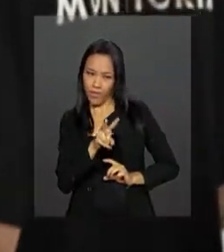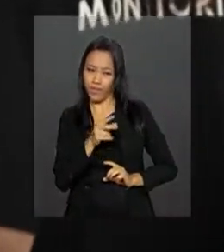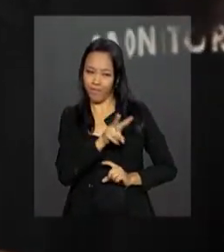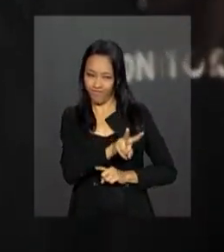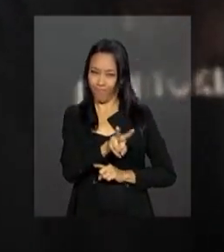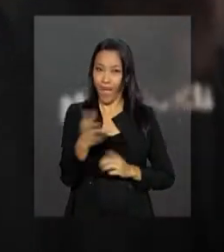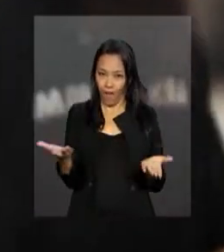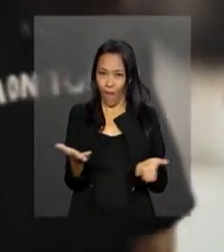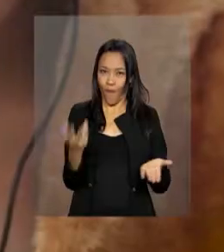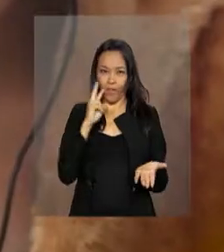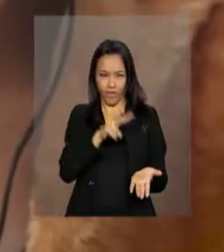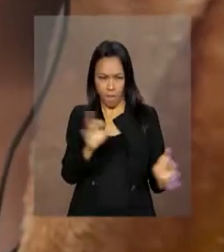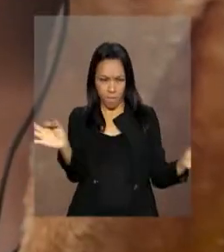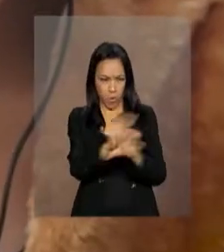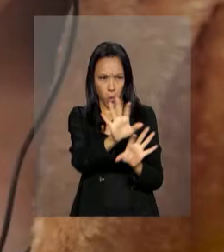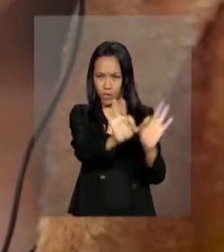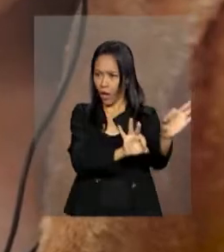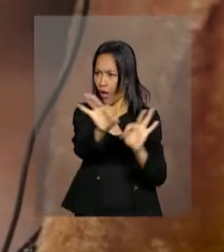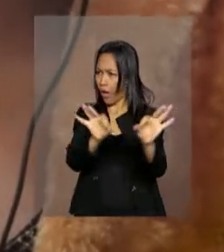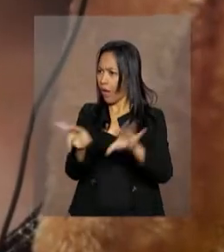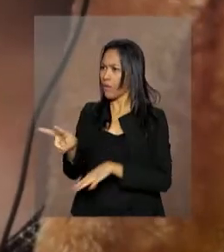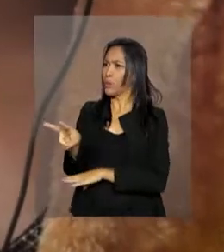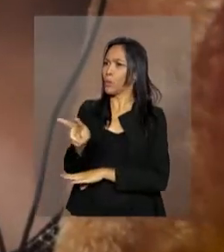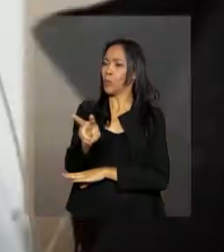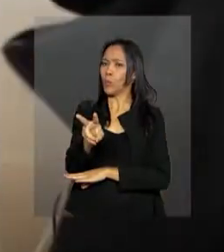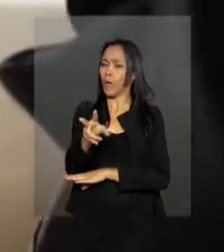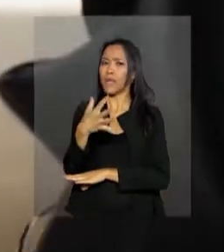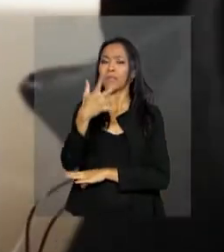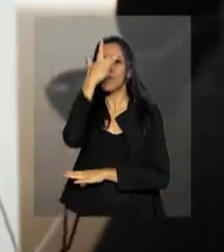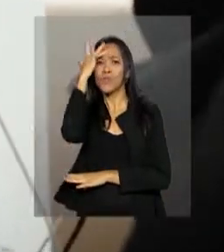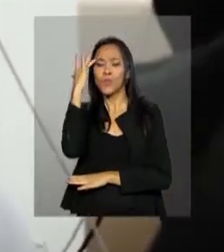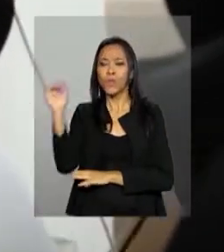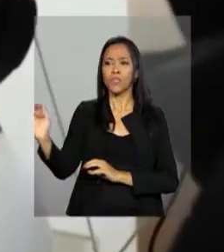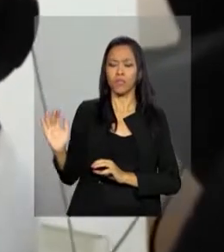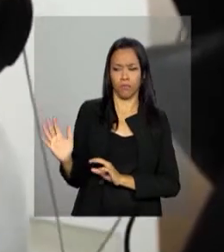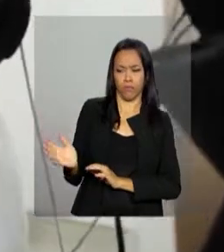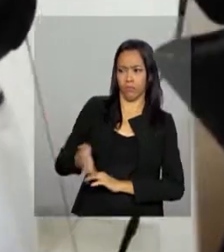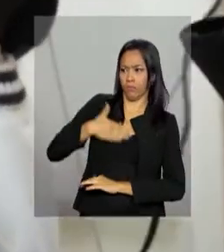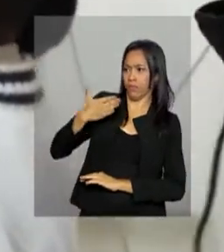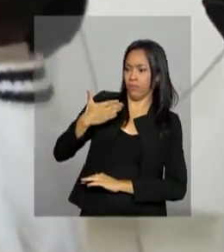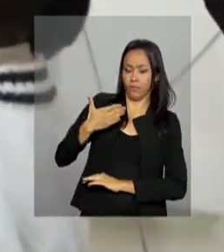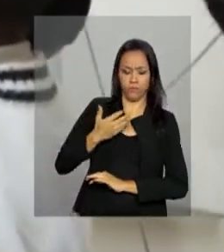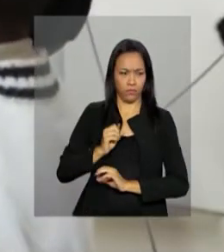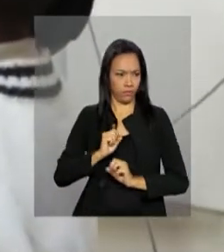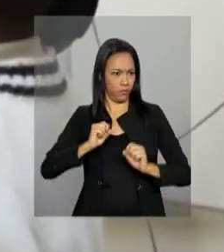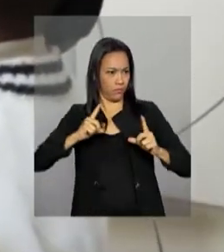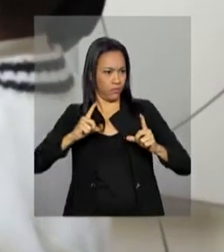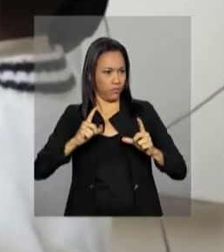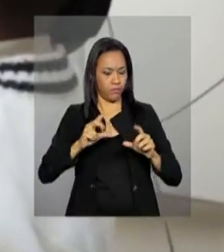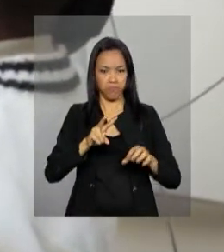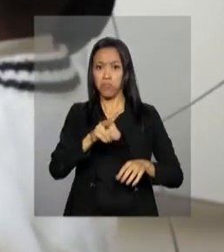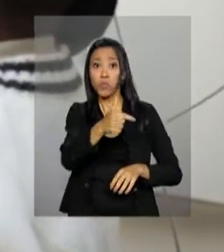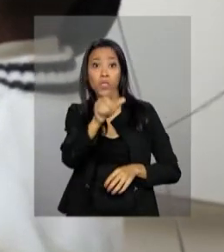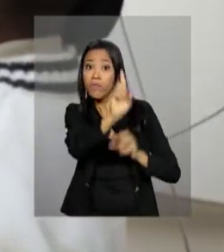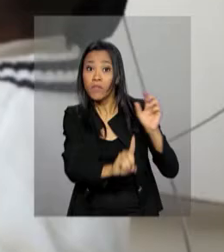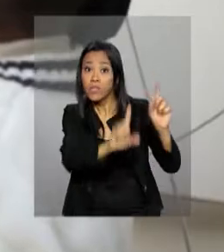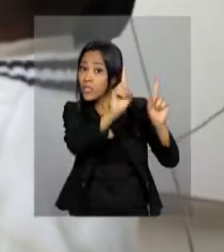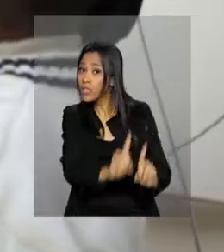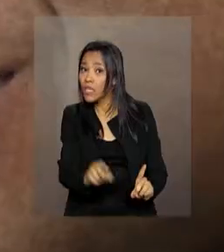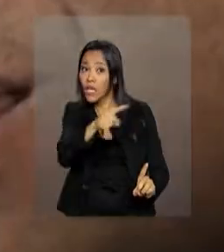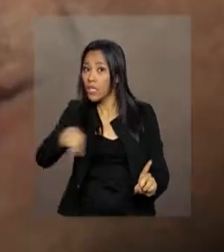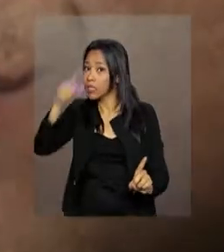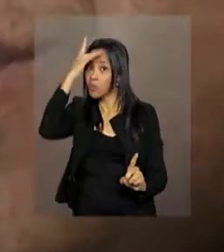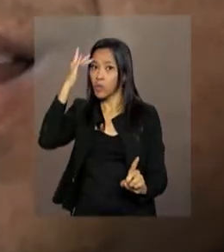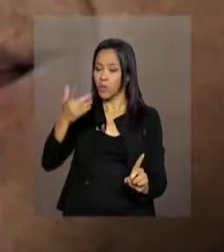exposição agora, ela pronta, concebida, a reação das pessoas sem nenhuma deficiência ao dar-se conta